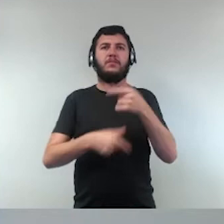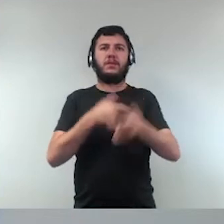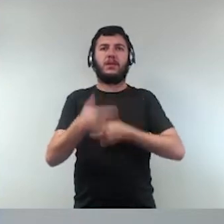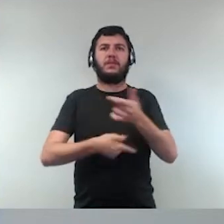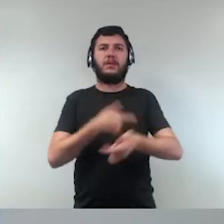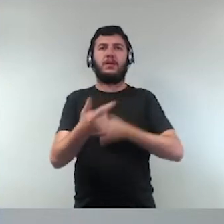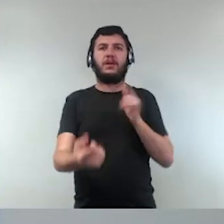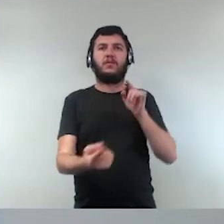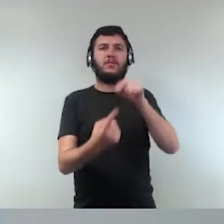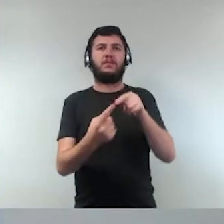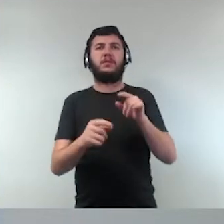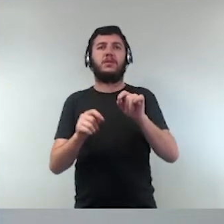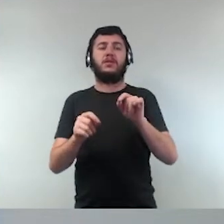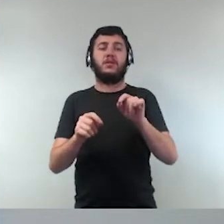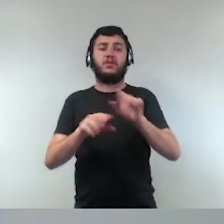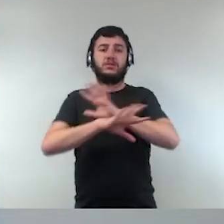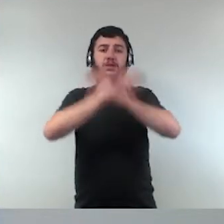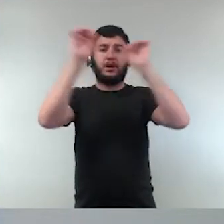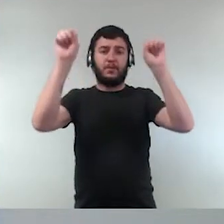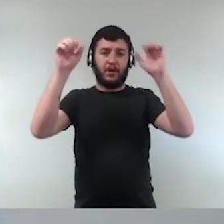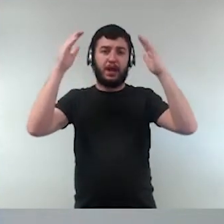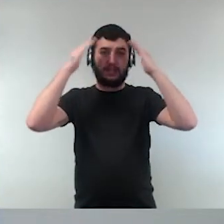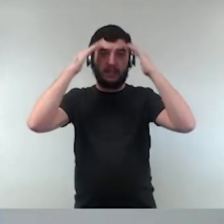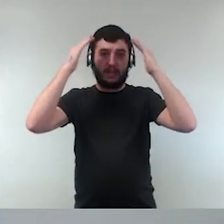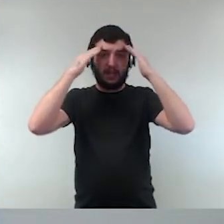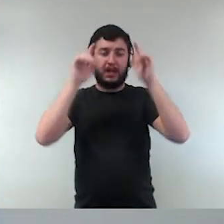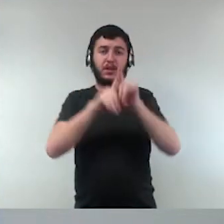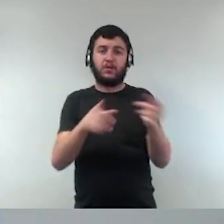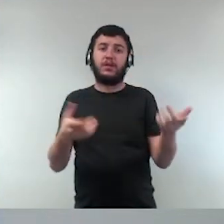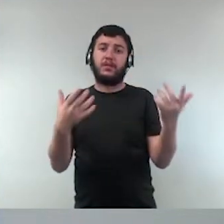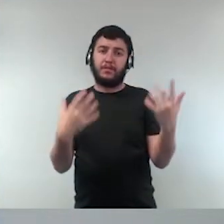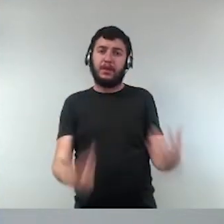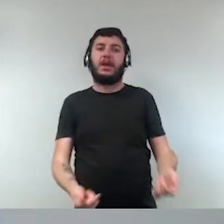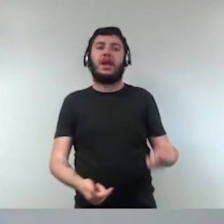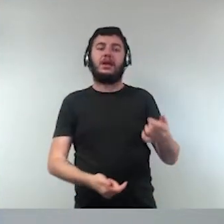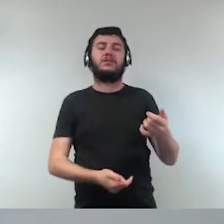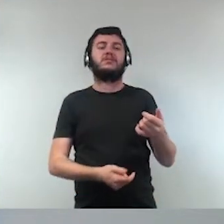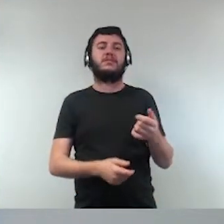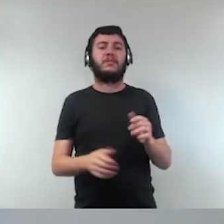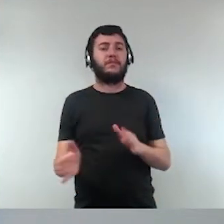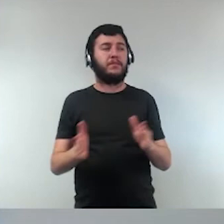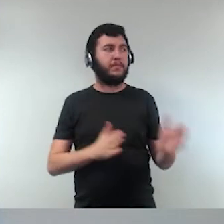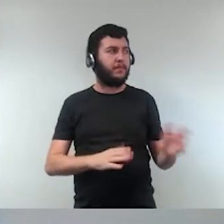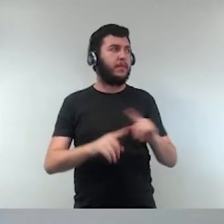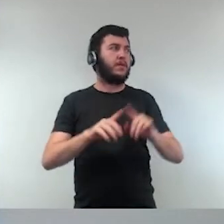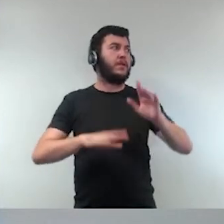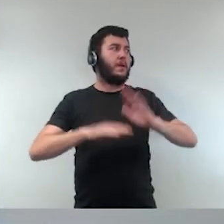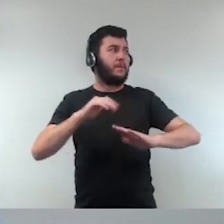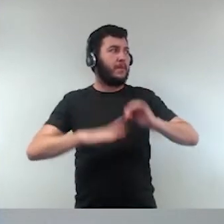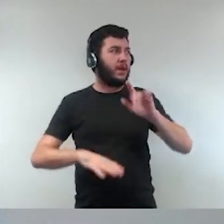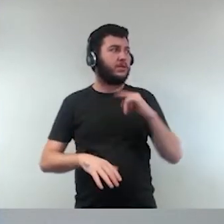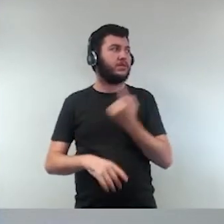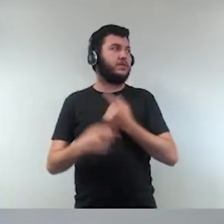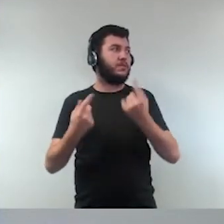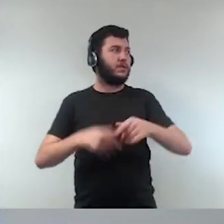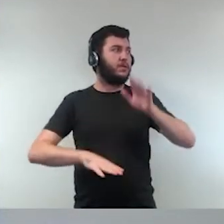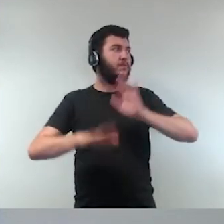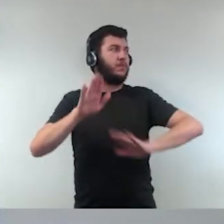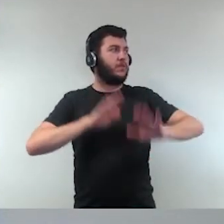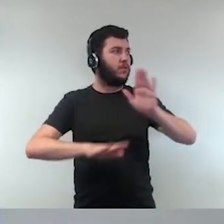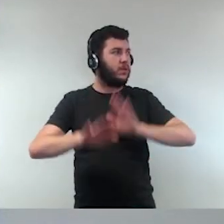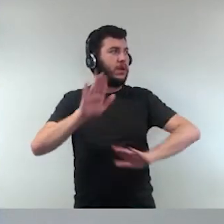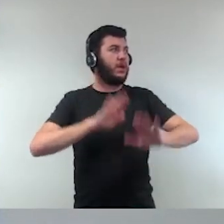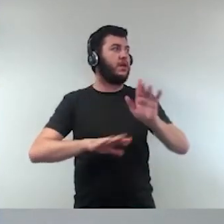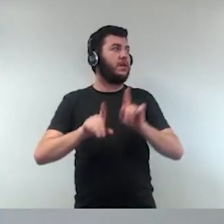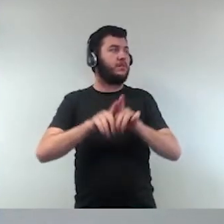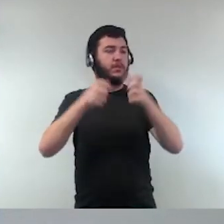tribunais entendam e admitam. Agora, na prática, nós temos que tomar cautela, cuidado redobrado com aquilo que, infelizmente, é